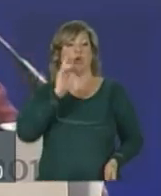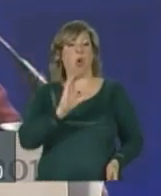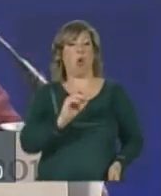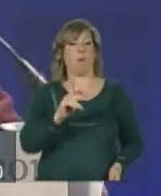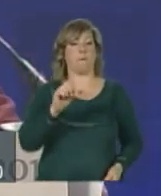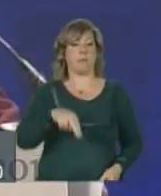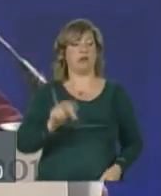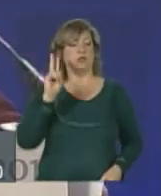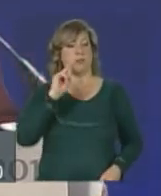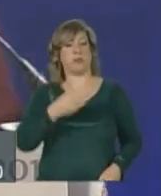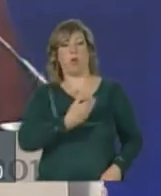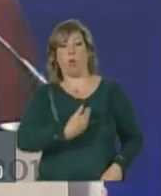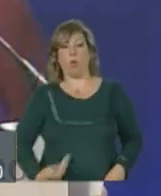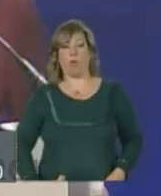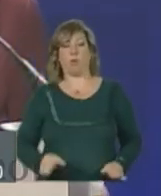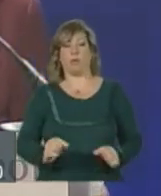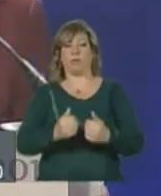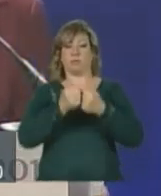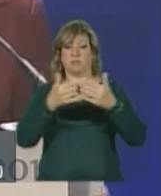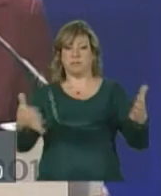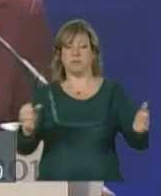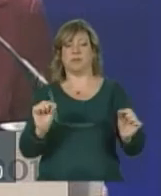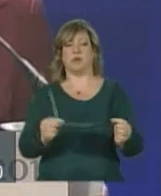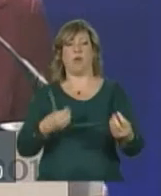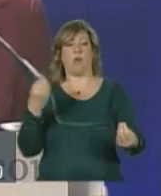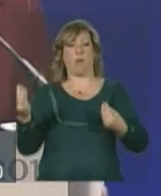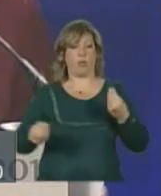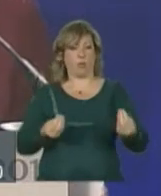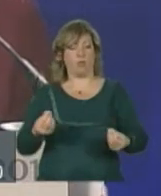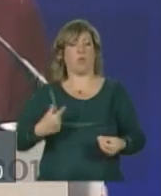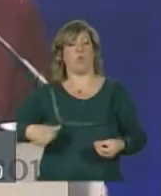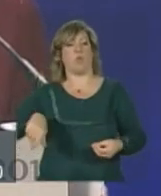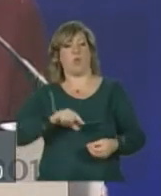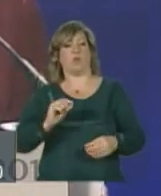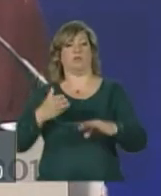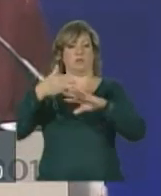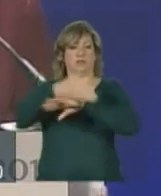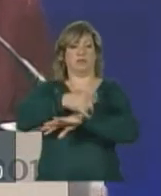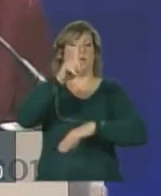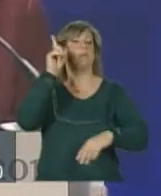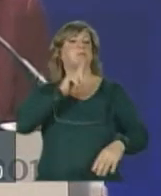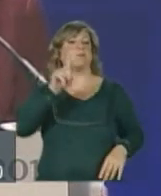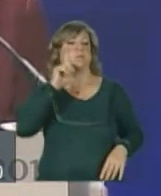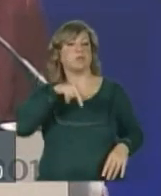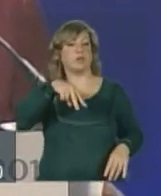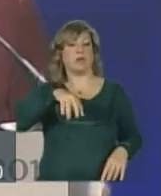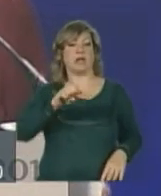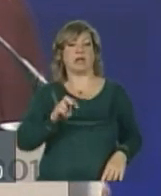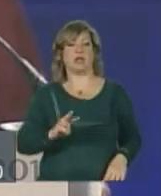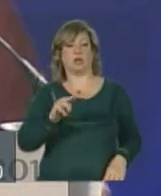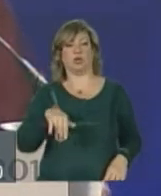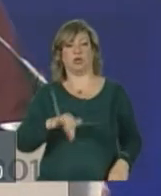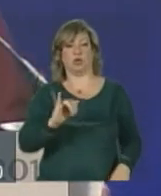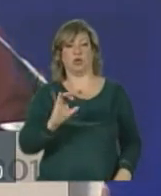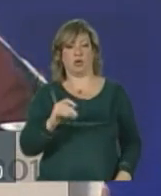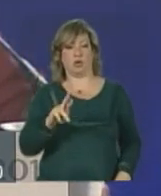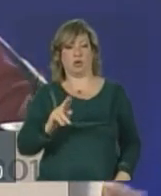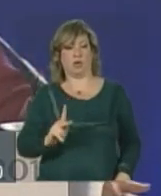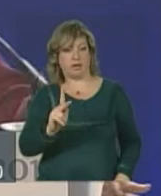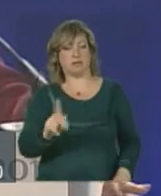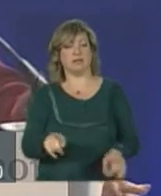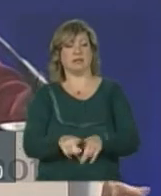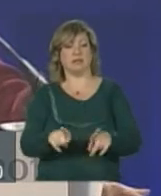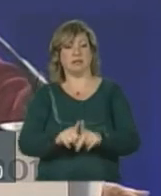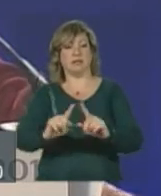do governo aberto, que nós participamos em Nova York e que nós sediaremos